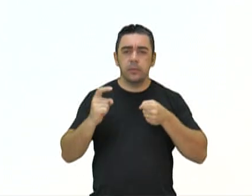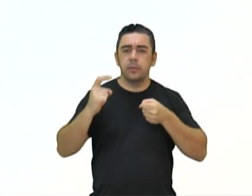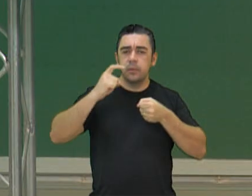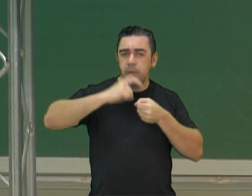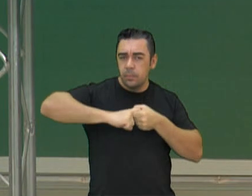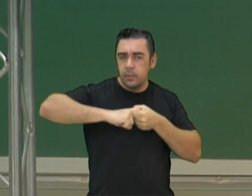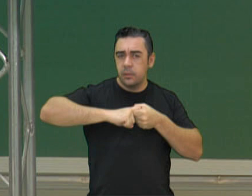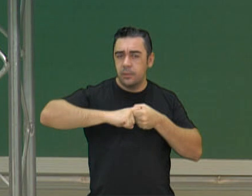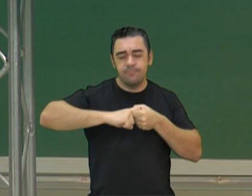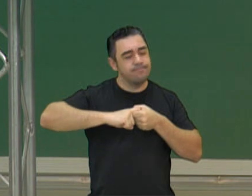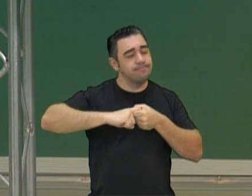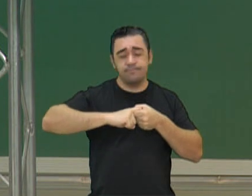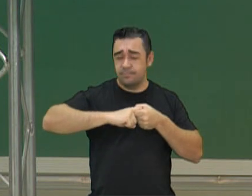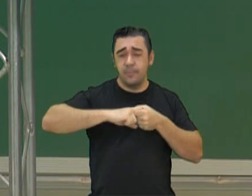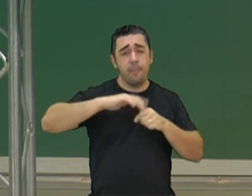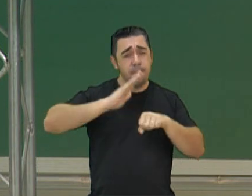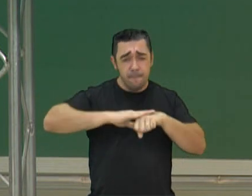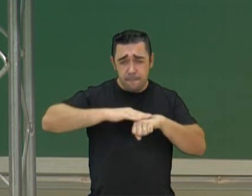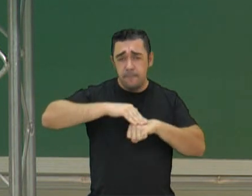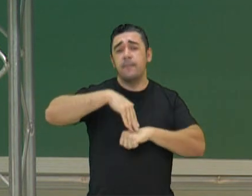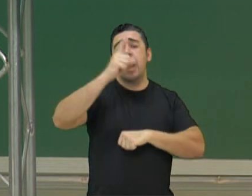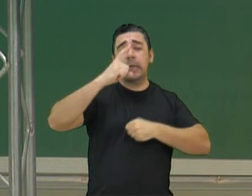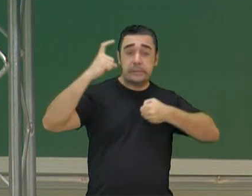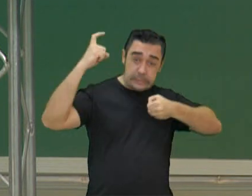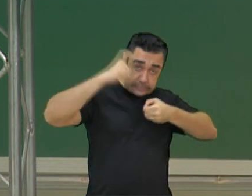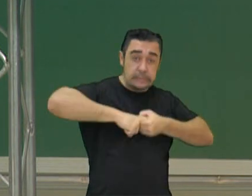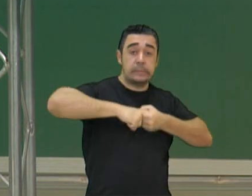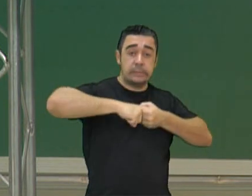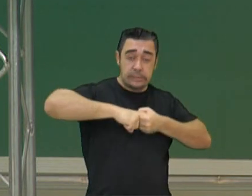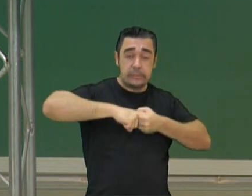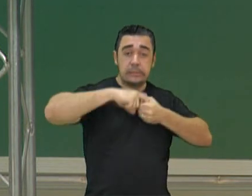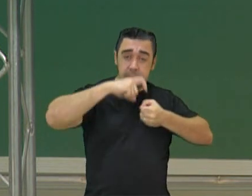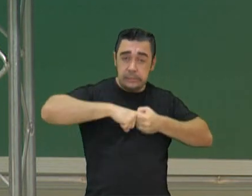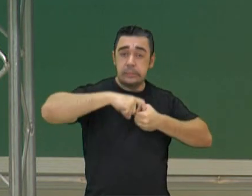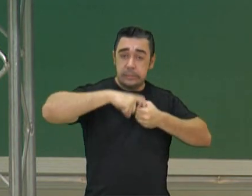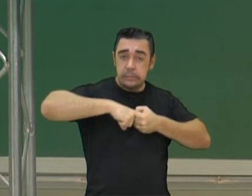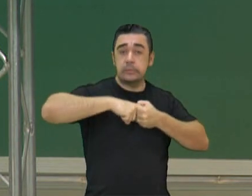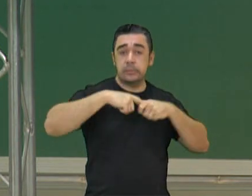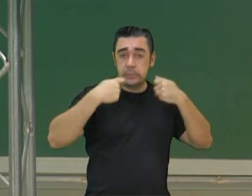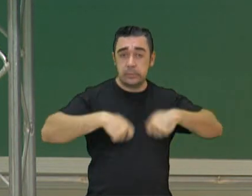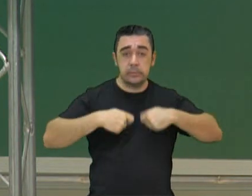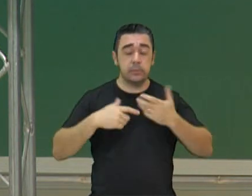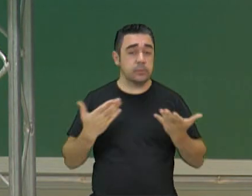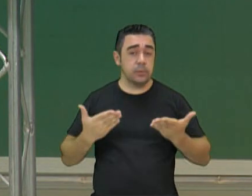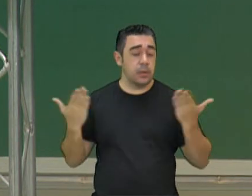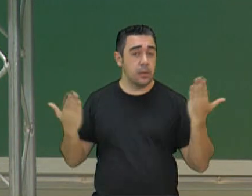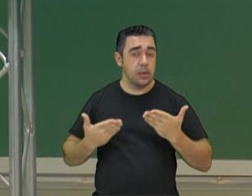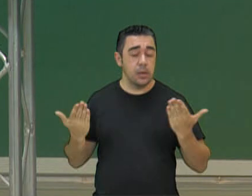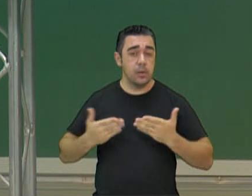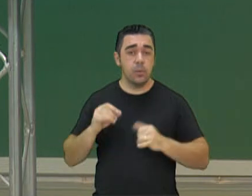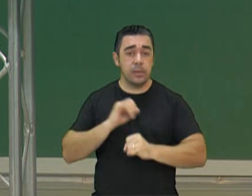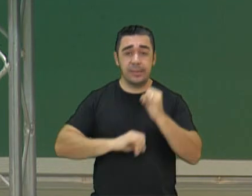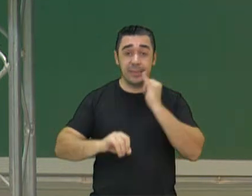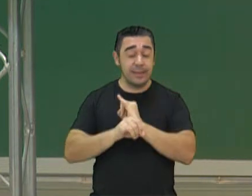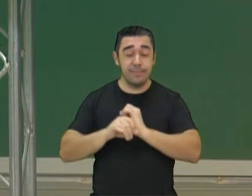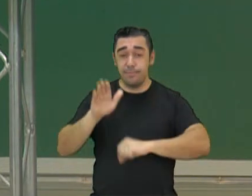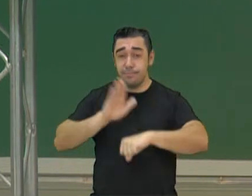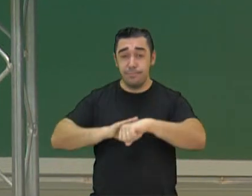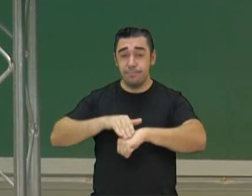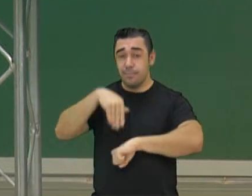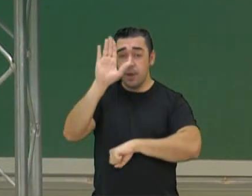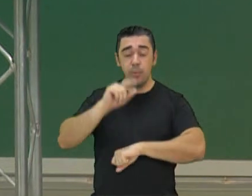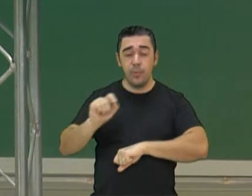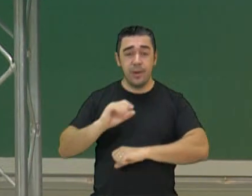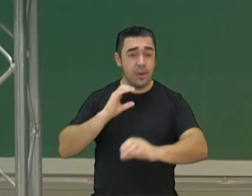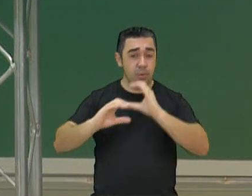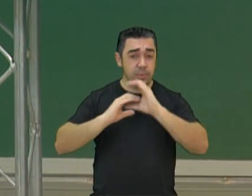dessas ferramentas de distribuição da internet. Pelo contrário, né? Agora, a internet é o maior meio de